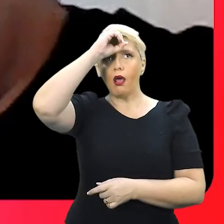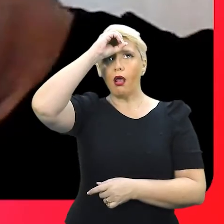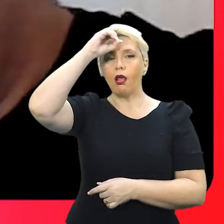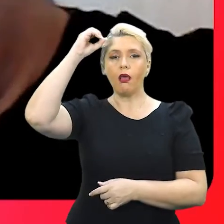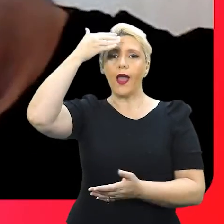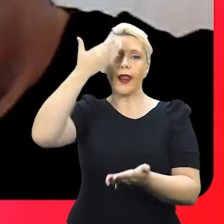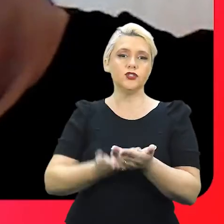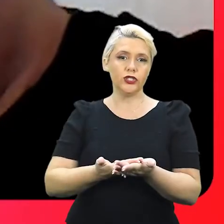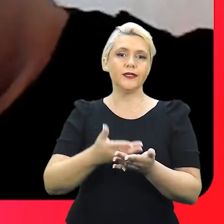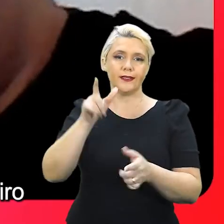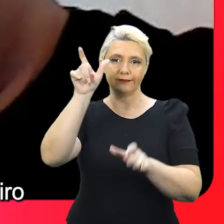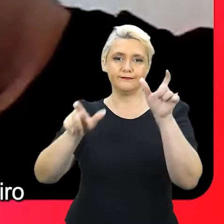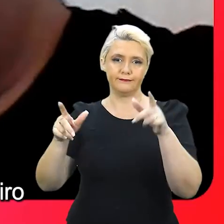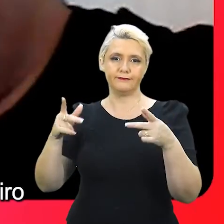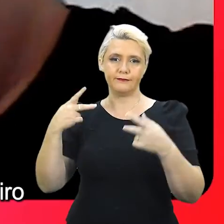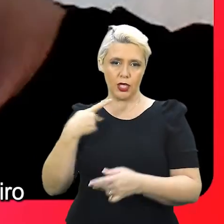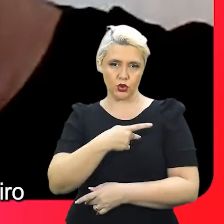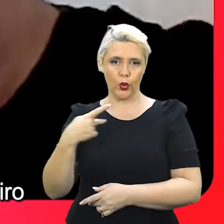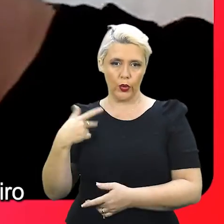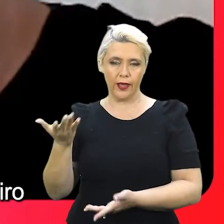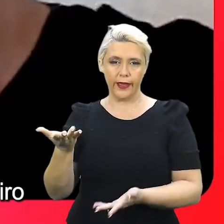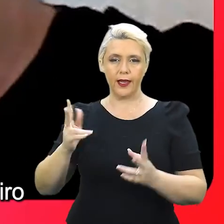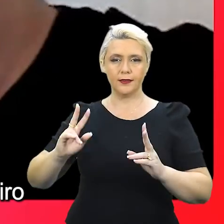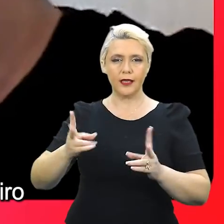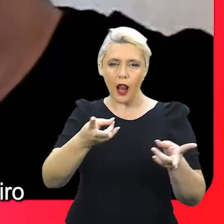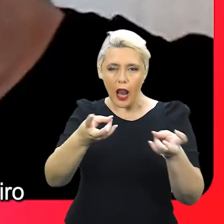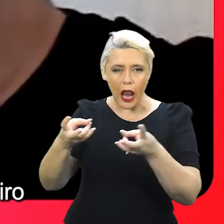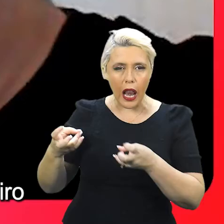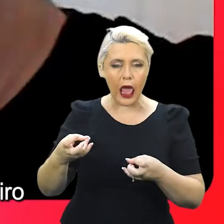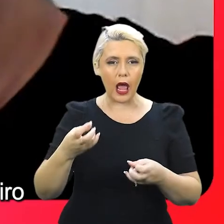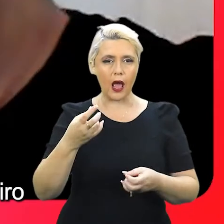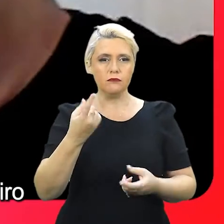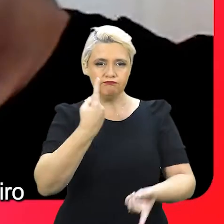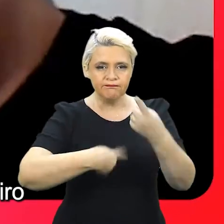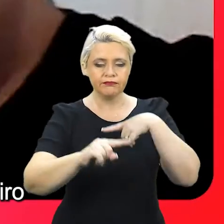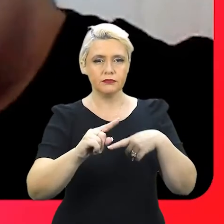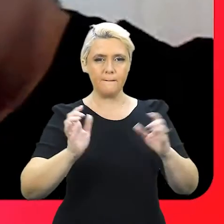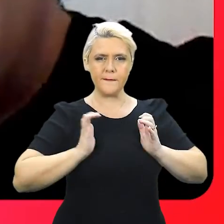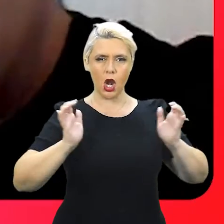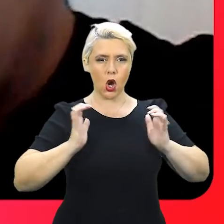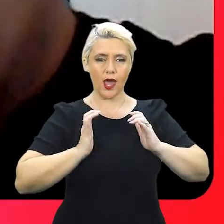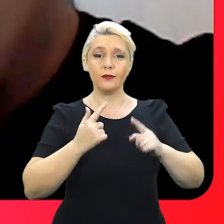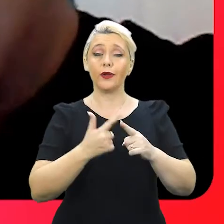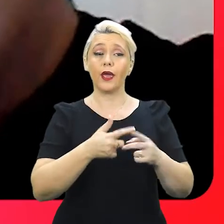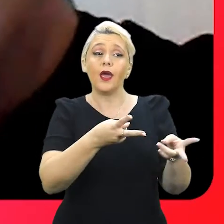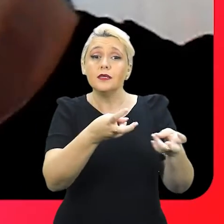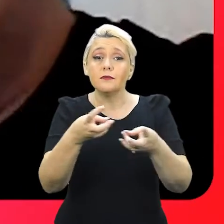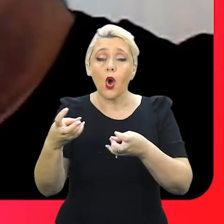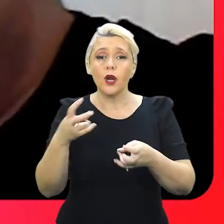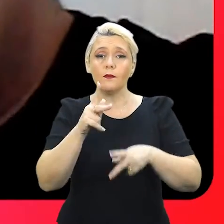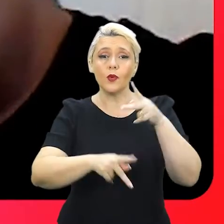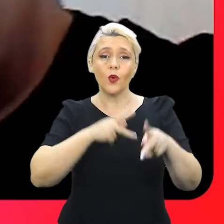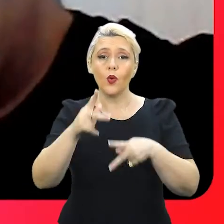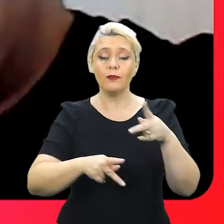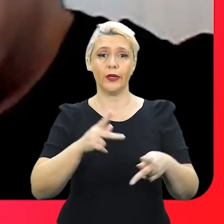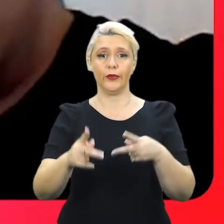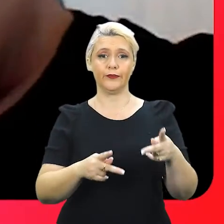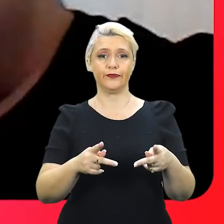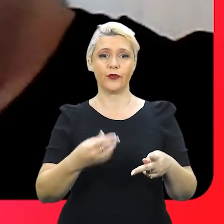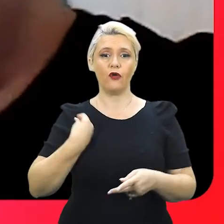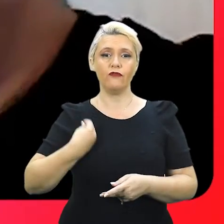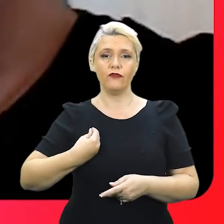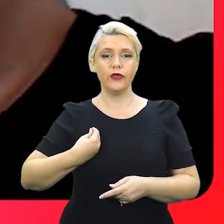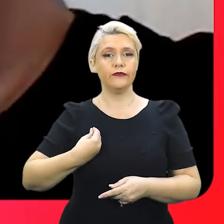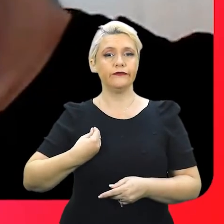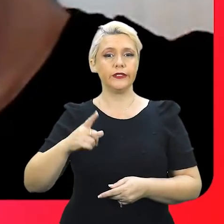acaba acreditando nesses caras, e esses caras viram milionários com o dinheiro de um público que vive